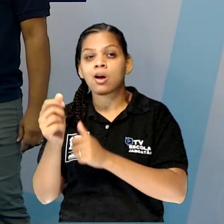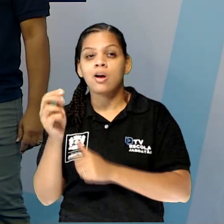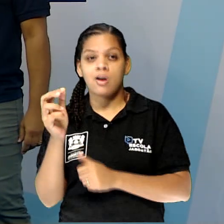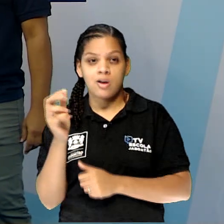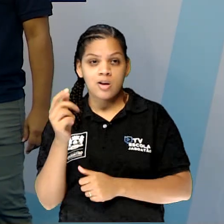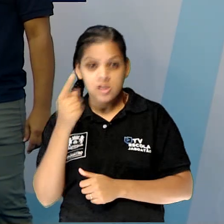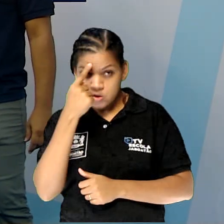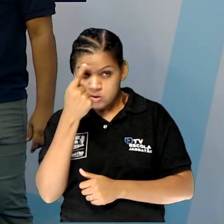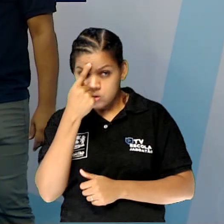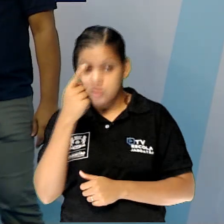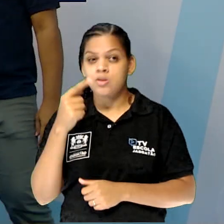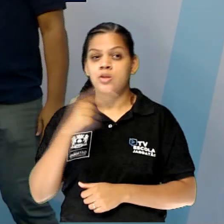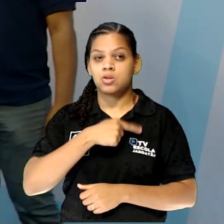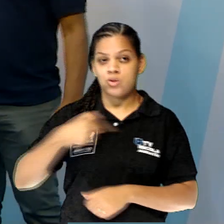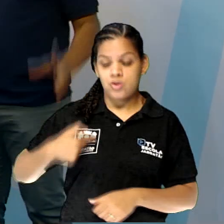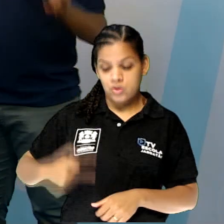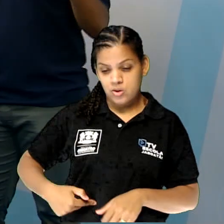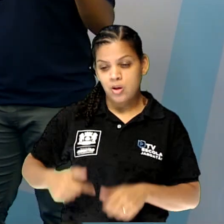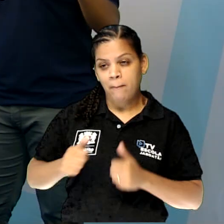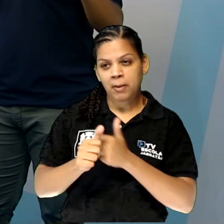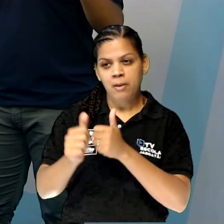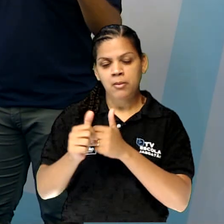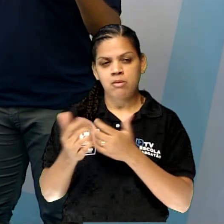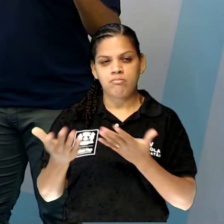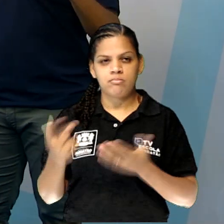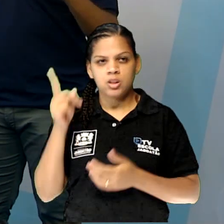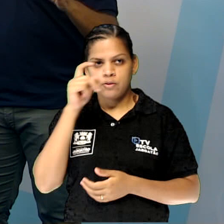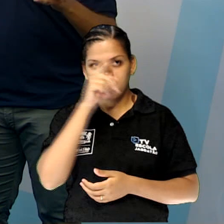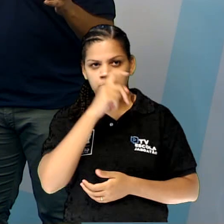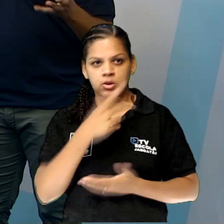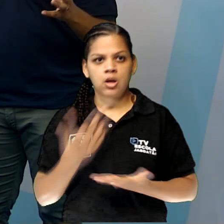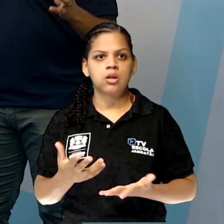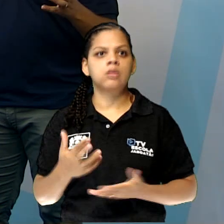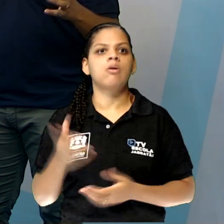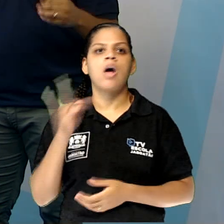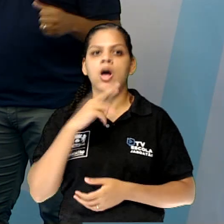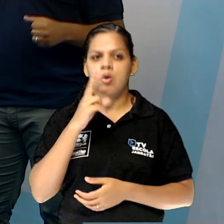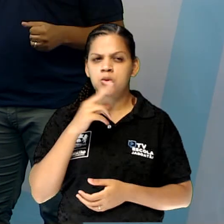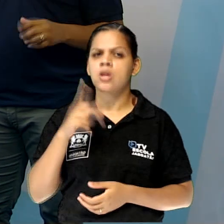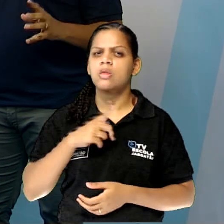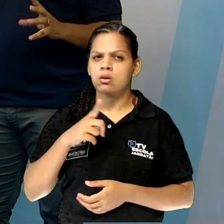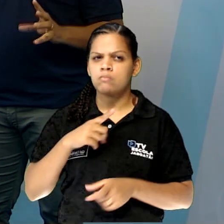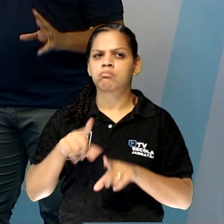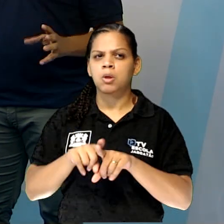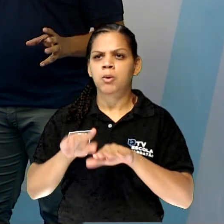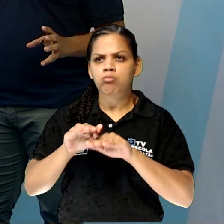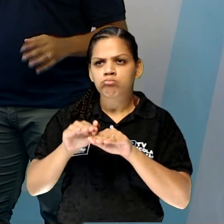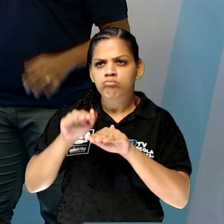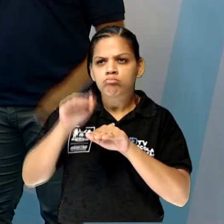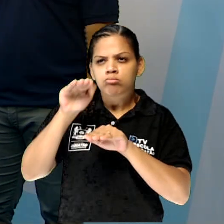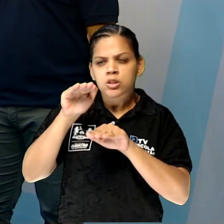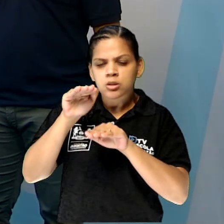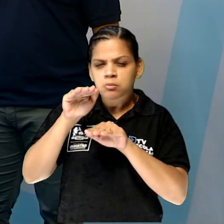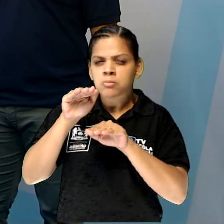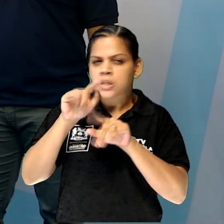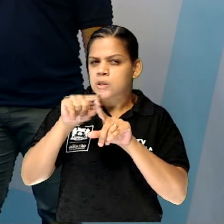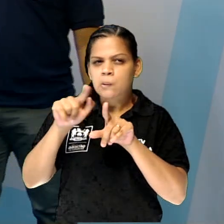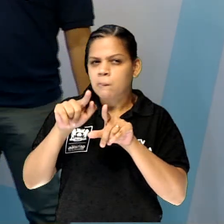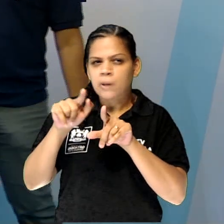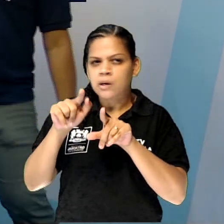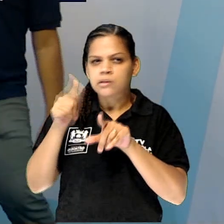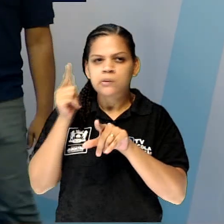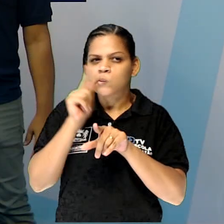nesse processo, né? A Rússia teve um pequeno crescimento nesse ano aí também, mas não conseguem